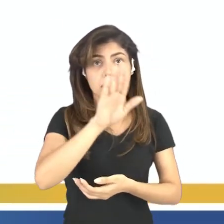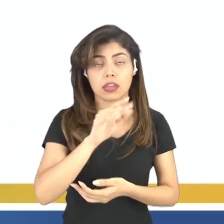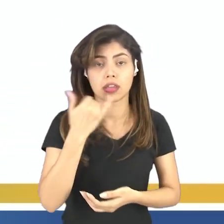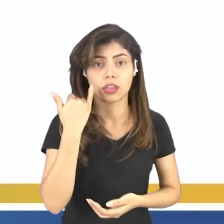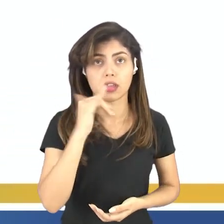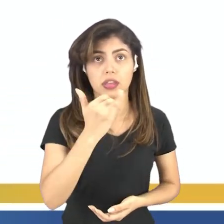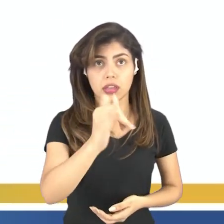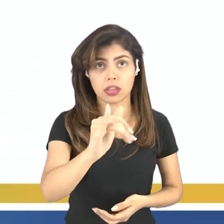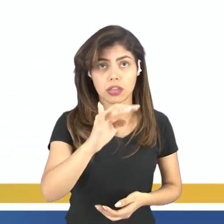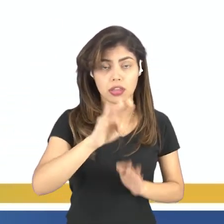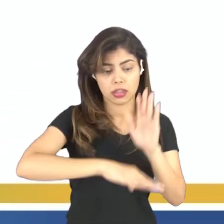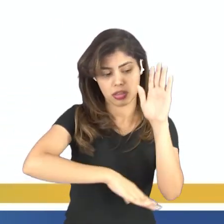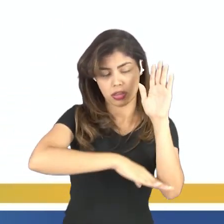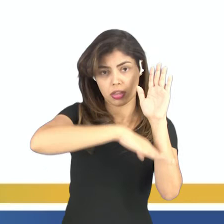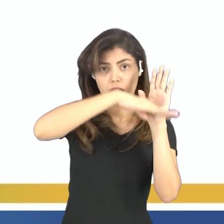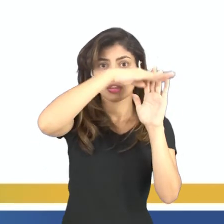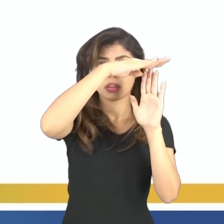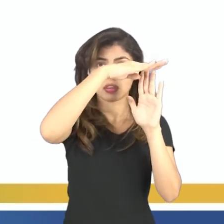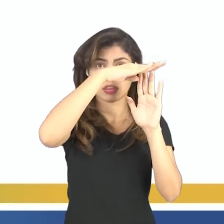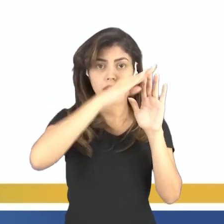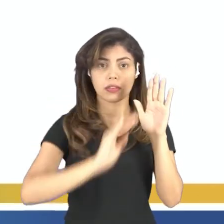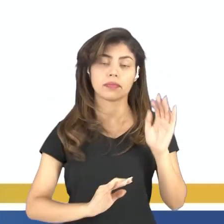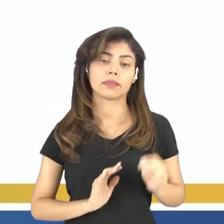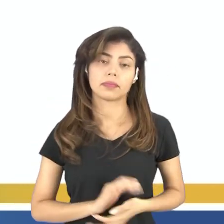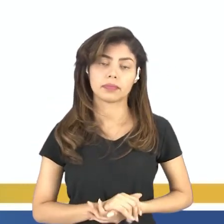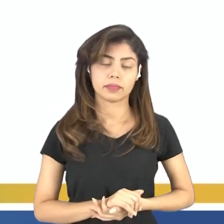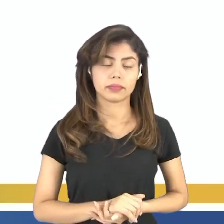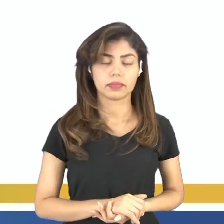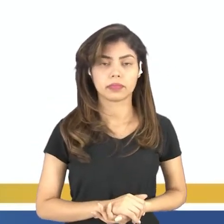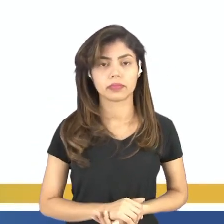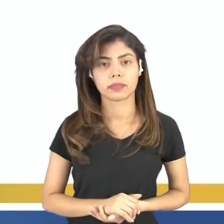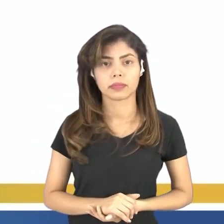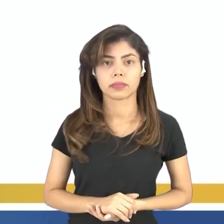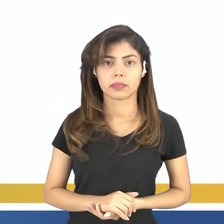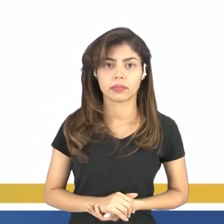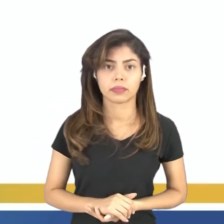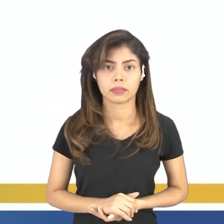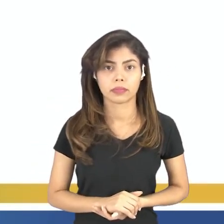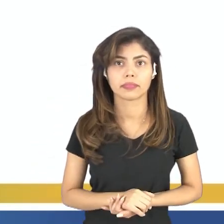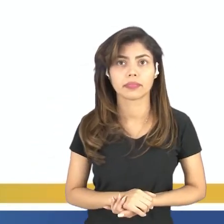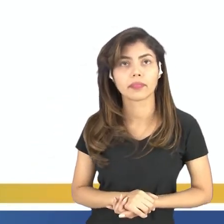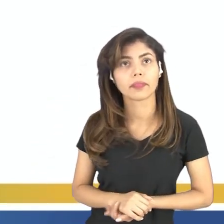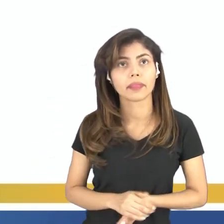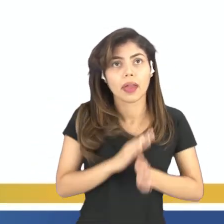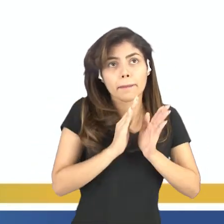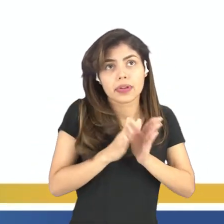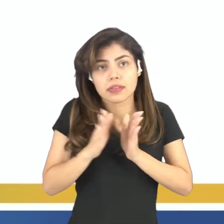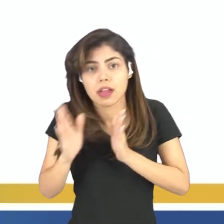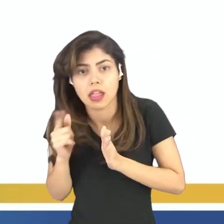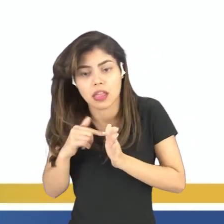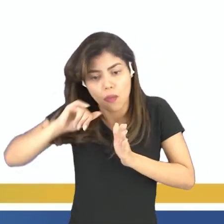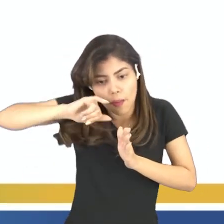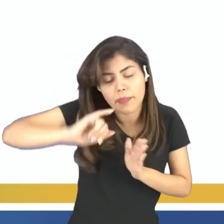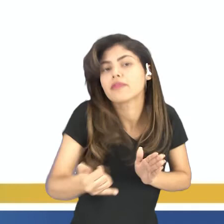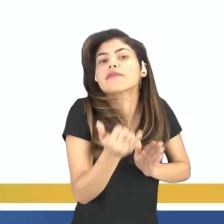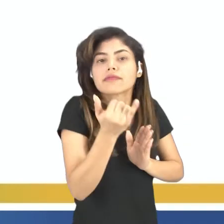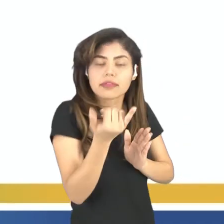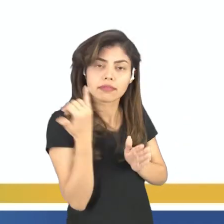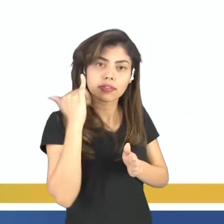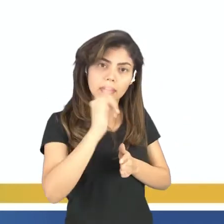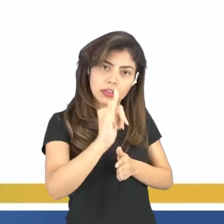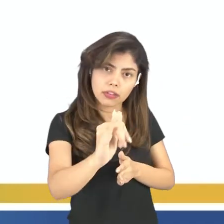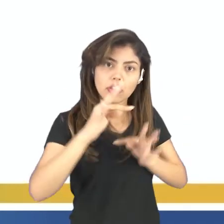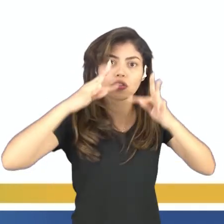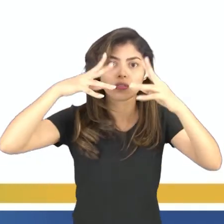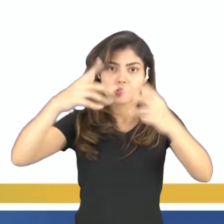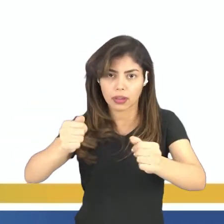energia térmica. A energia térmica eu não estou utilizando no aparelho de televisão, ela não tem finalidade nesse aparelho, então ela é